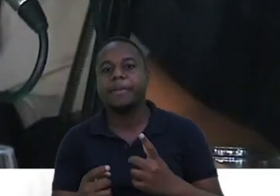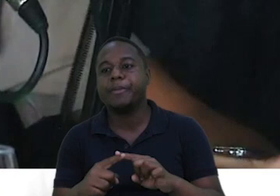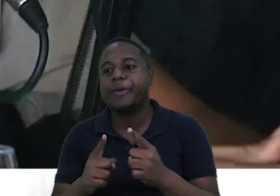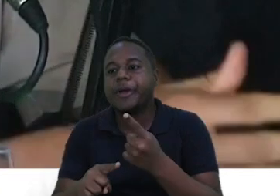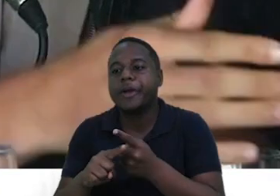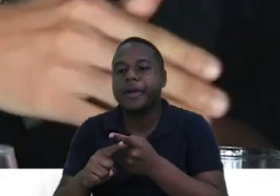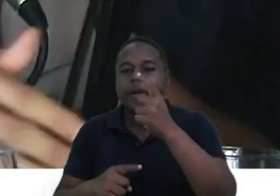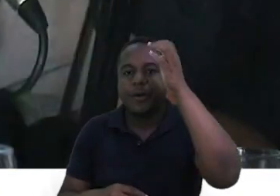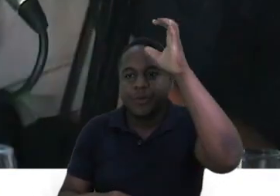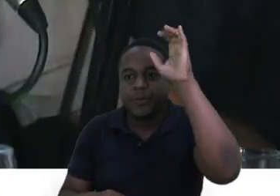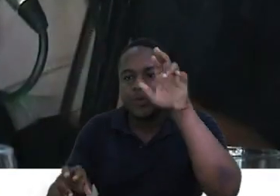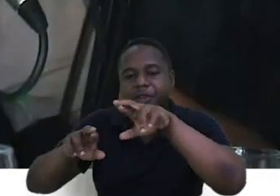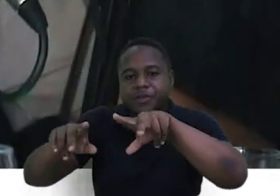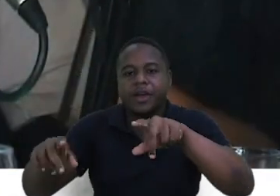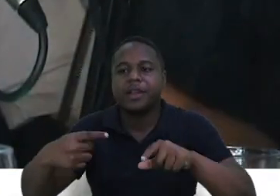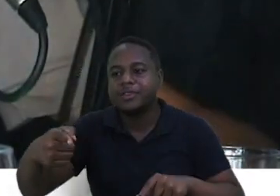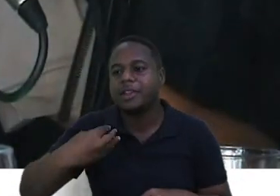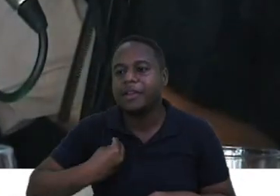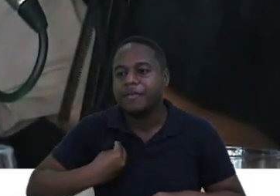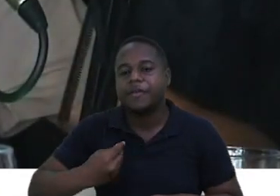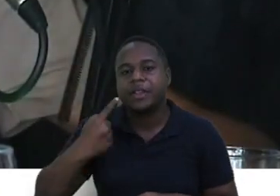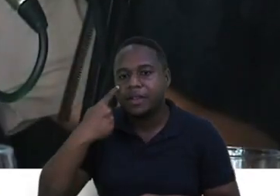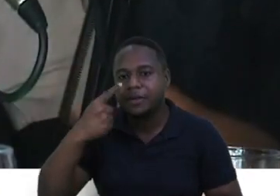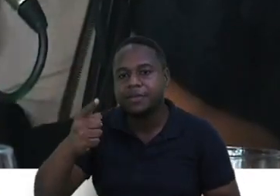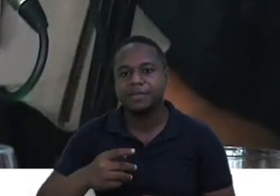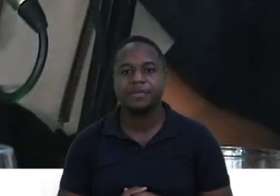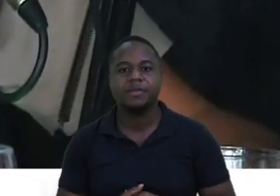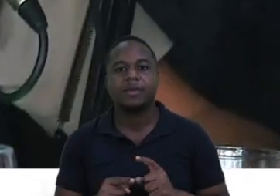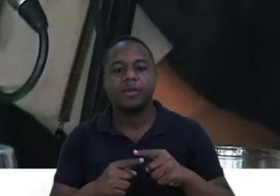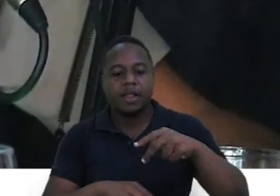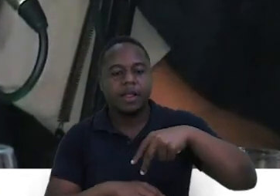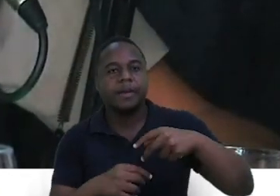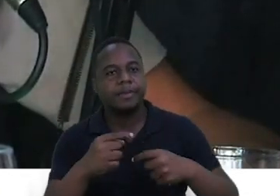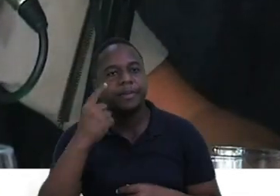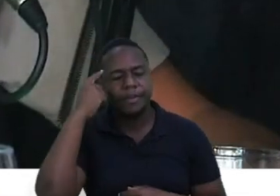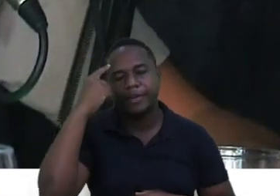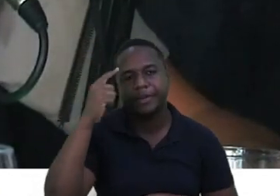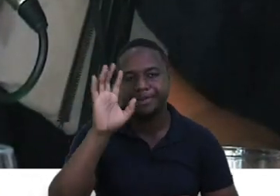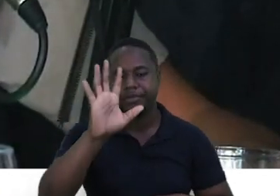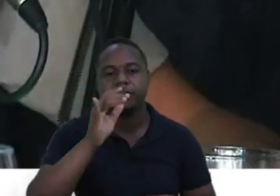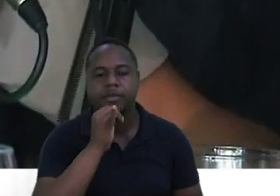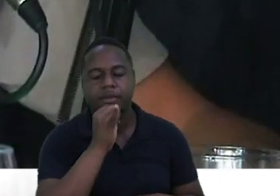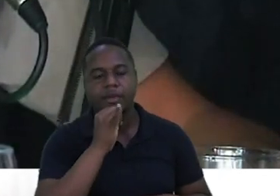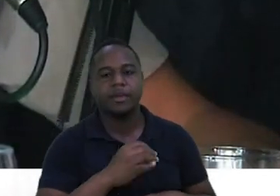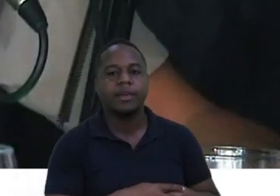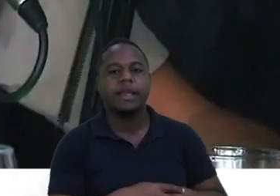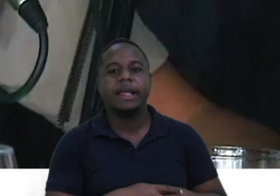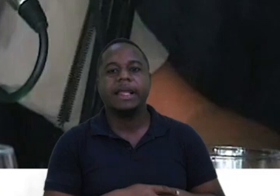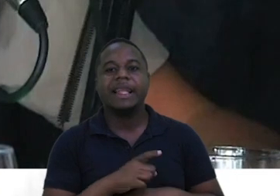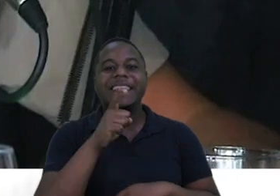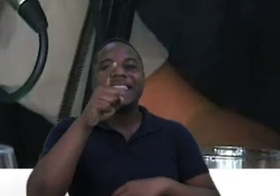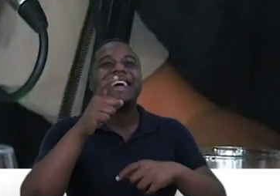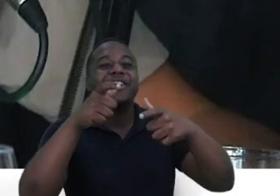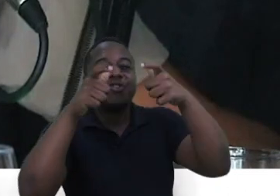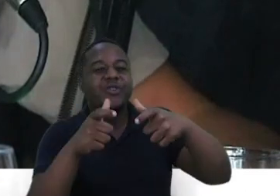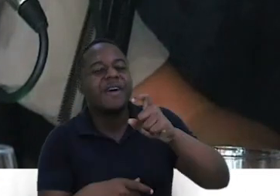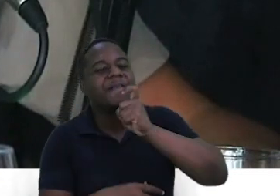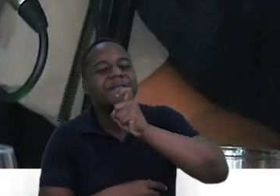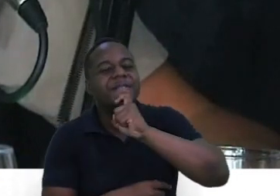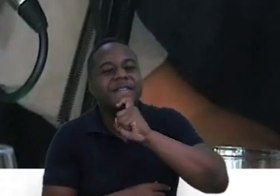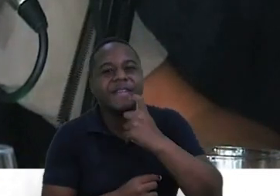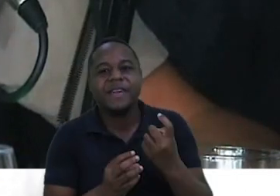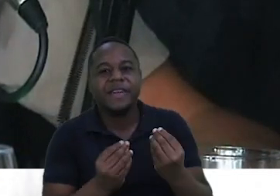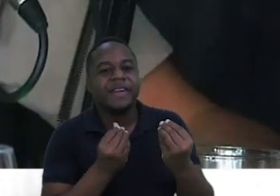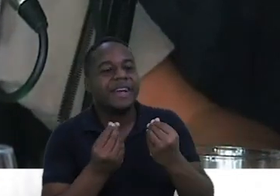convivência. Sim. E aí quando você conecta com a dança, já imagine para uma pessoa que num lugar tão frio, que normalmente tem